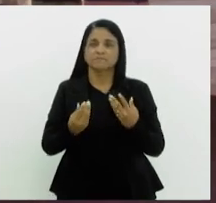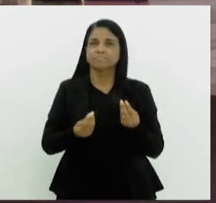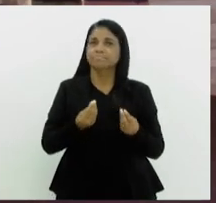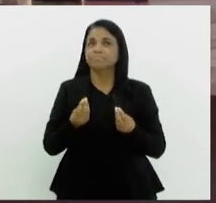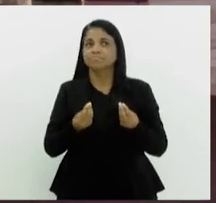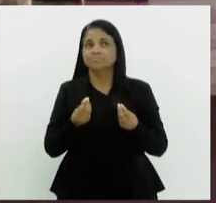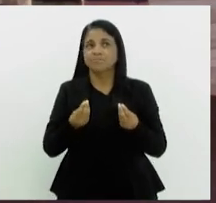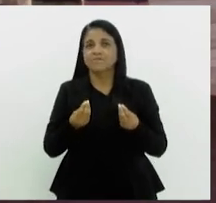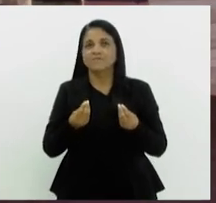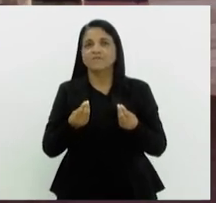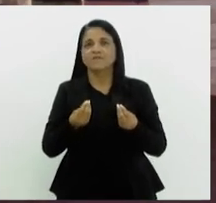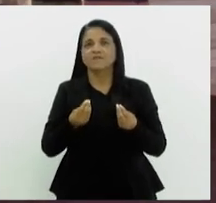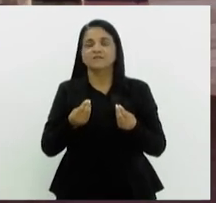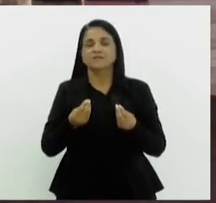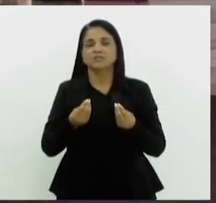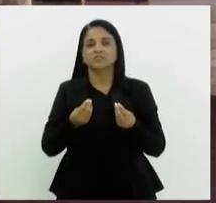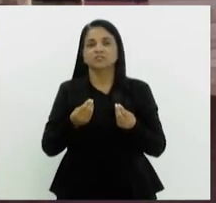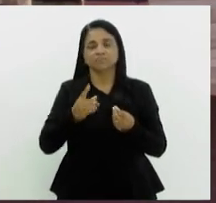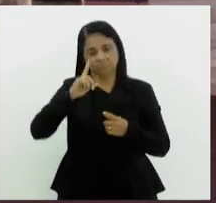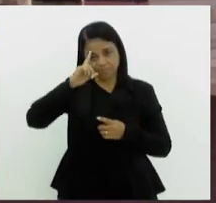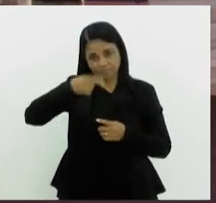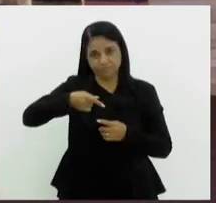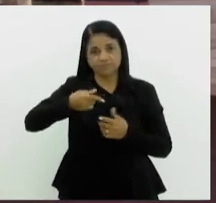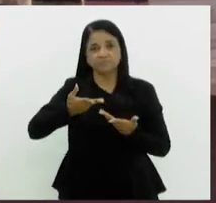digamos, determinações